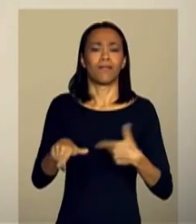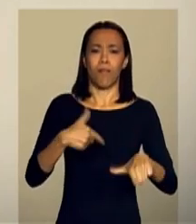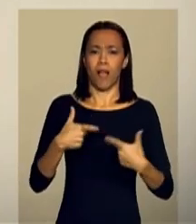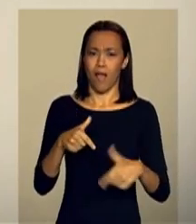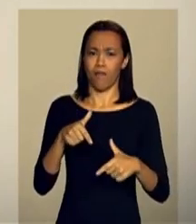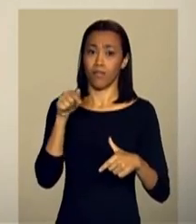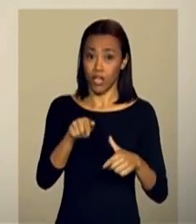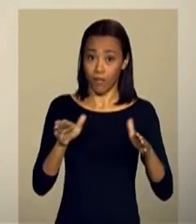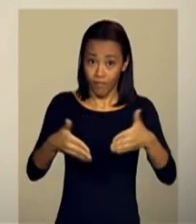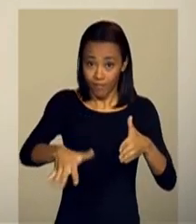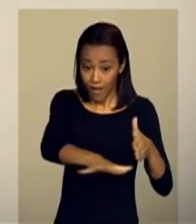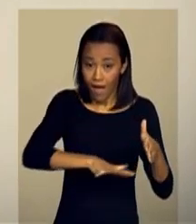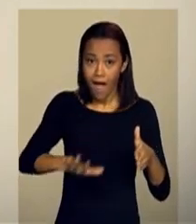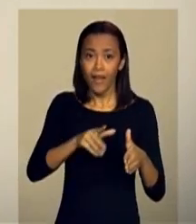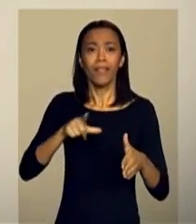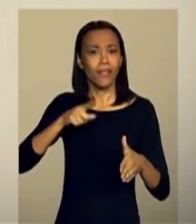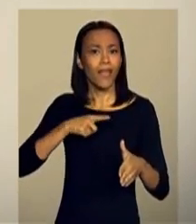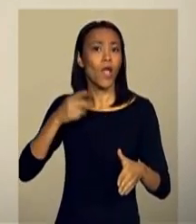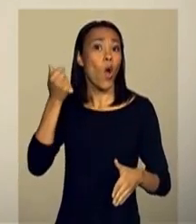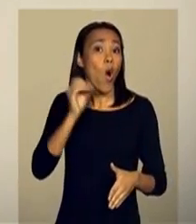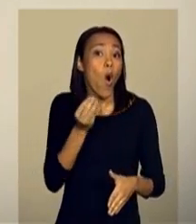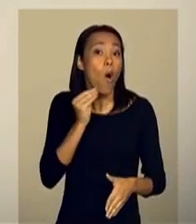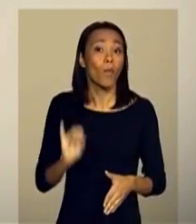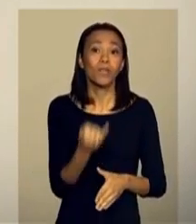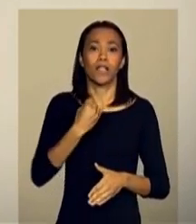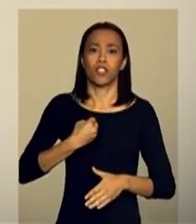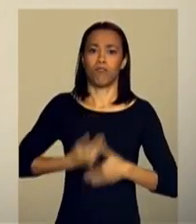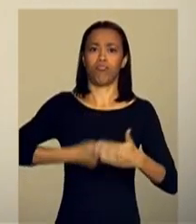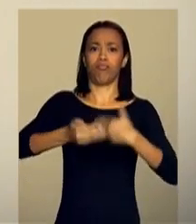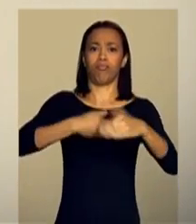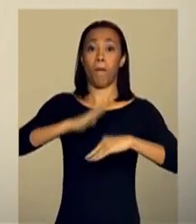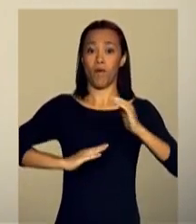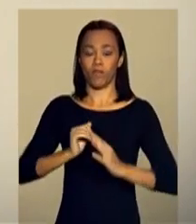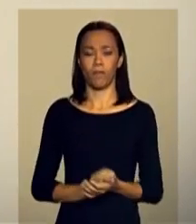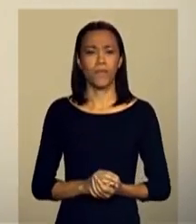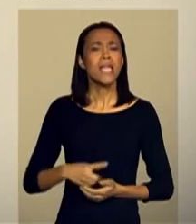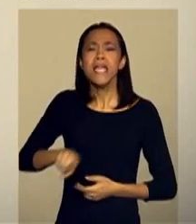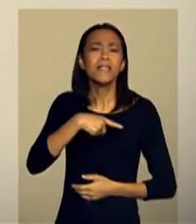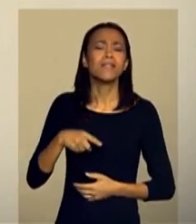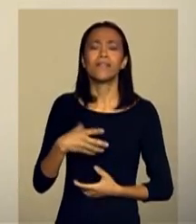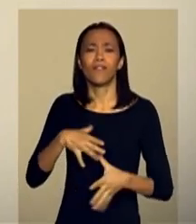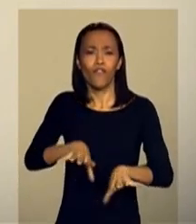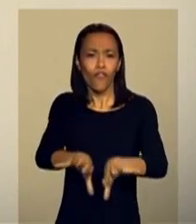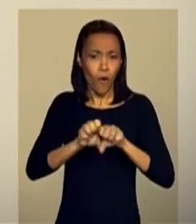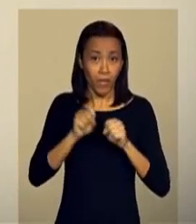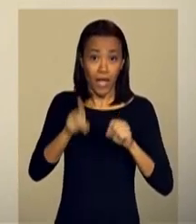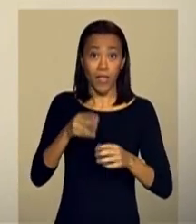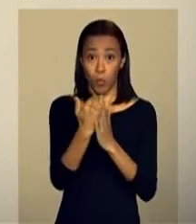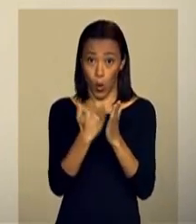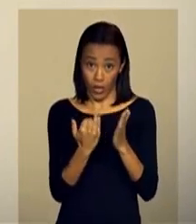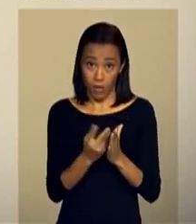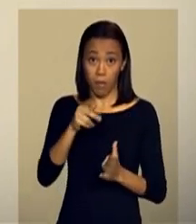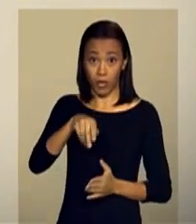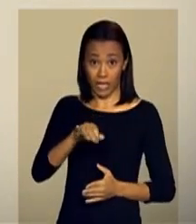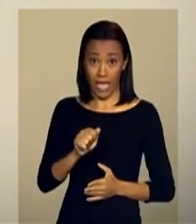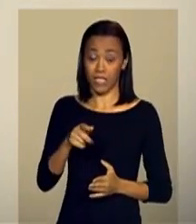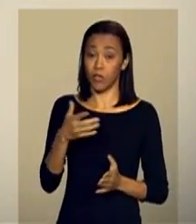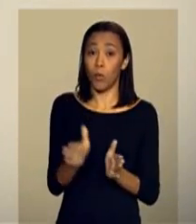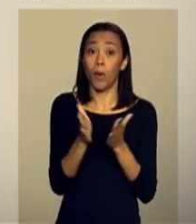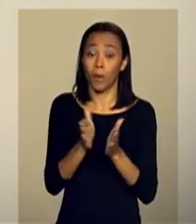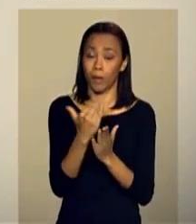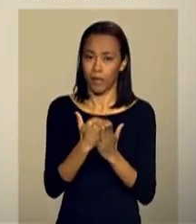área t chan chances de progredir na vida profissional. Presidente, esses formandos fazem parte do Pronatec Brasil sem miséria.